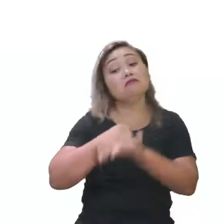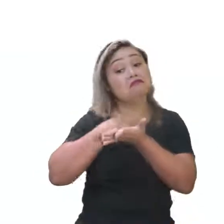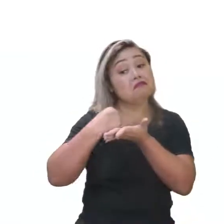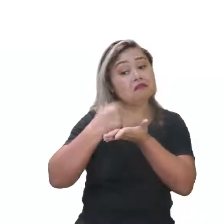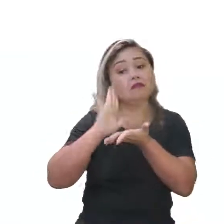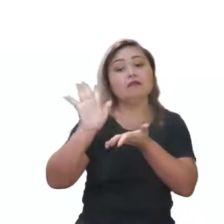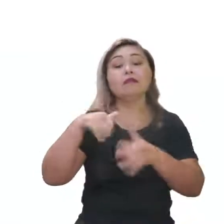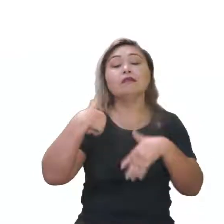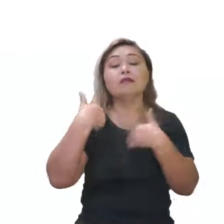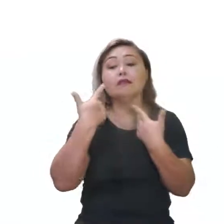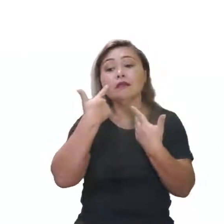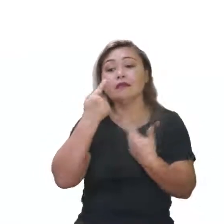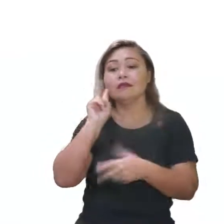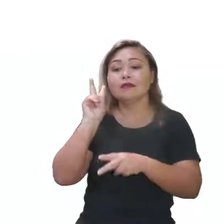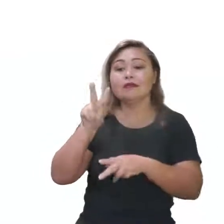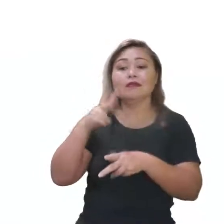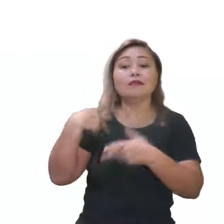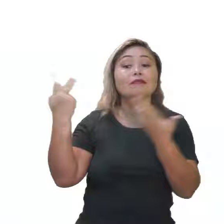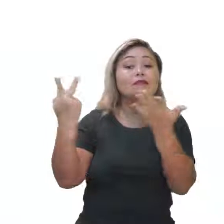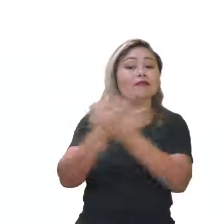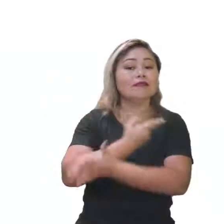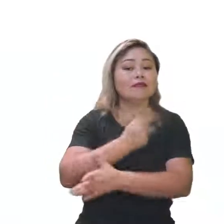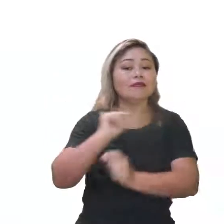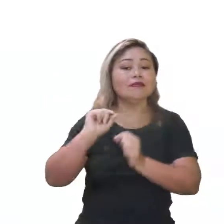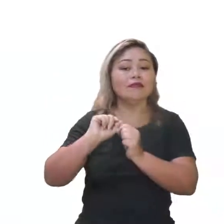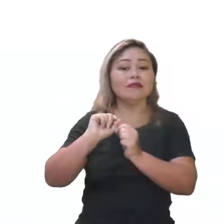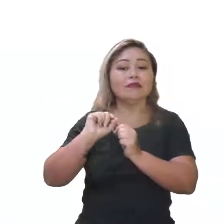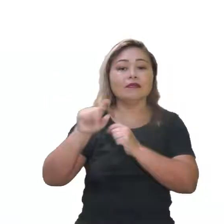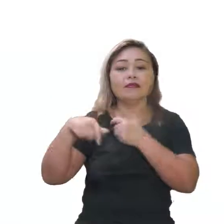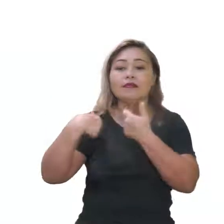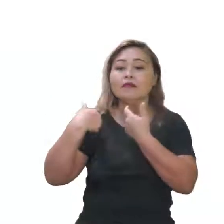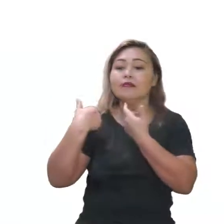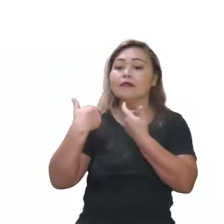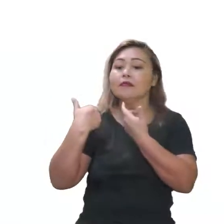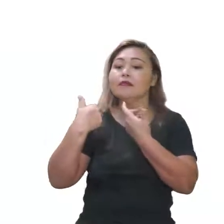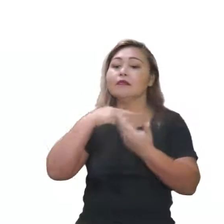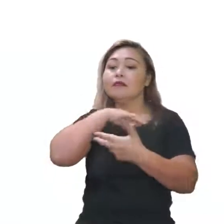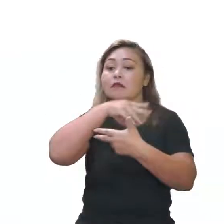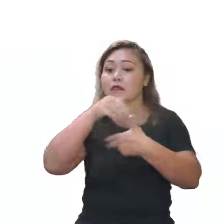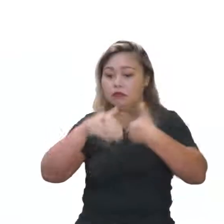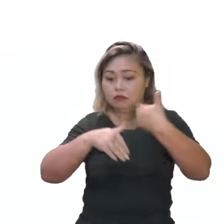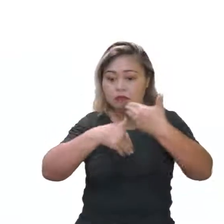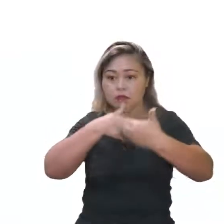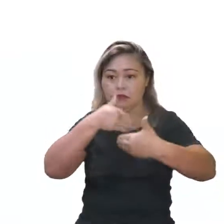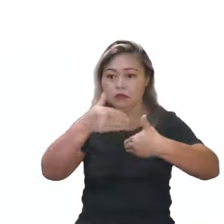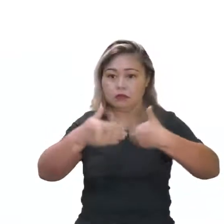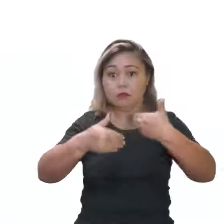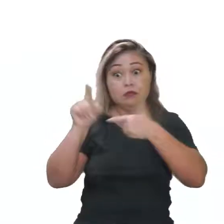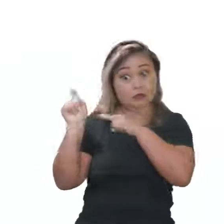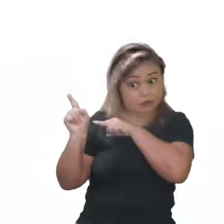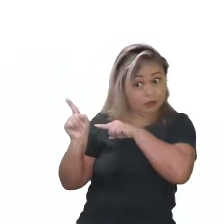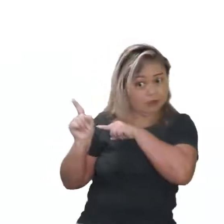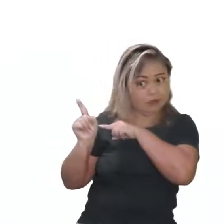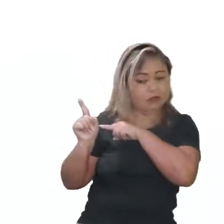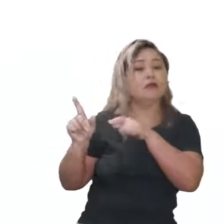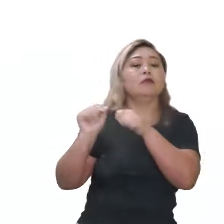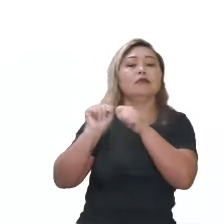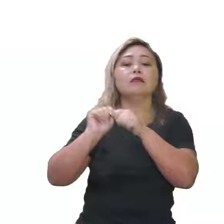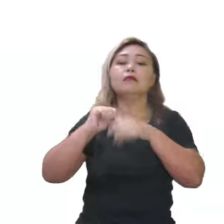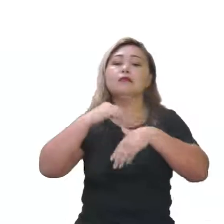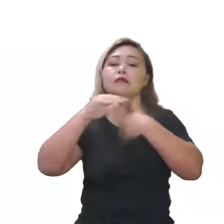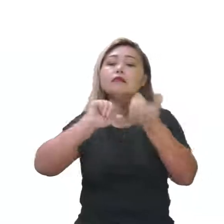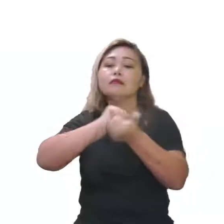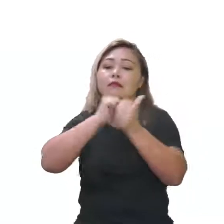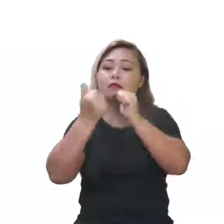foi. Olha só como é que aconteceu. O animal evoluiu, na charge, gente, tá? Evoluiu,